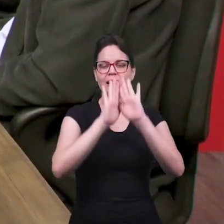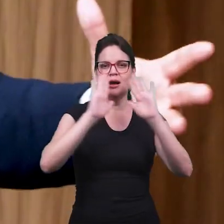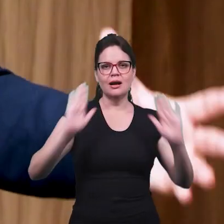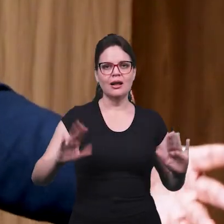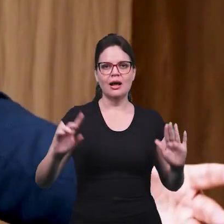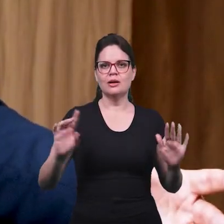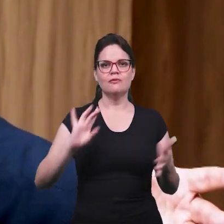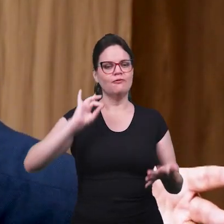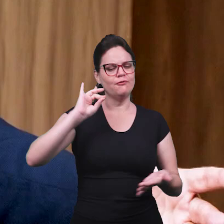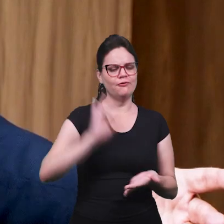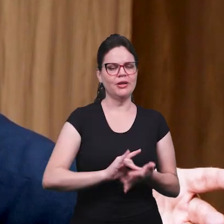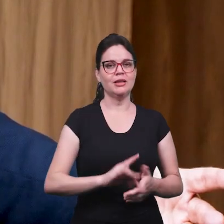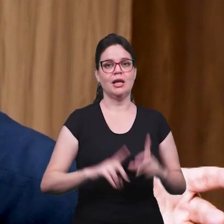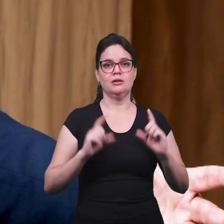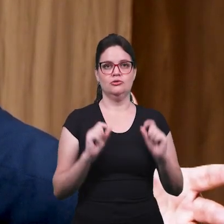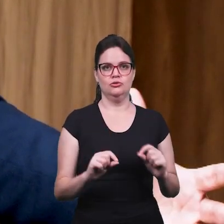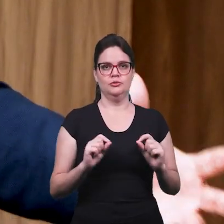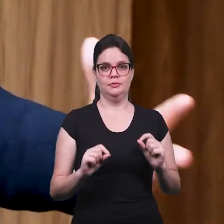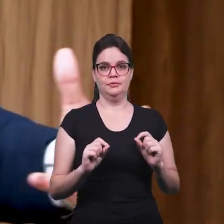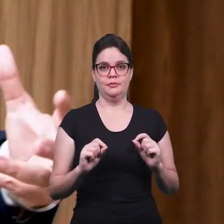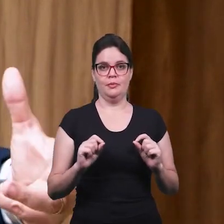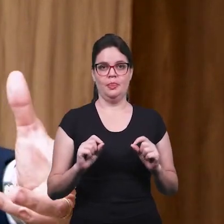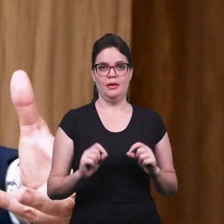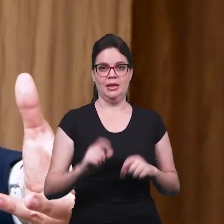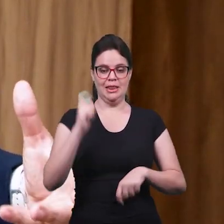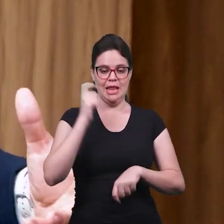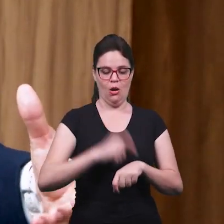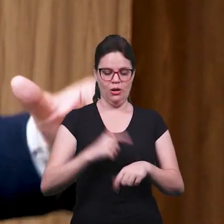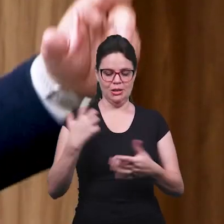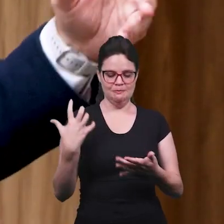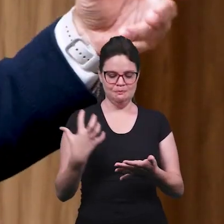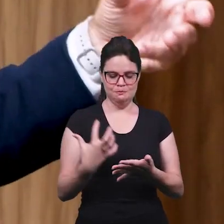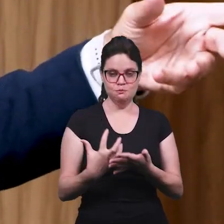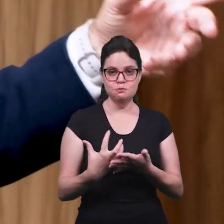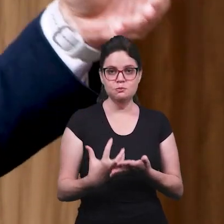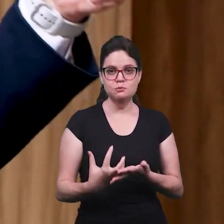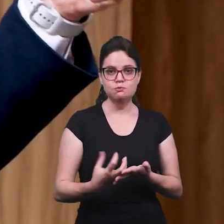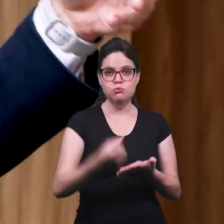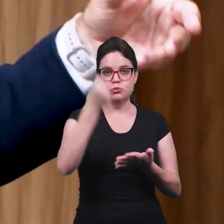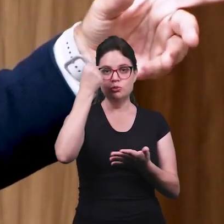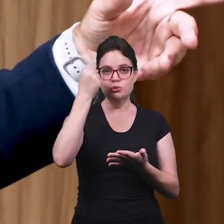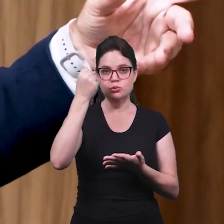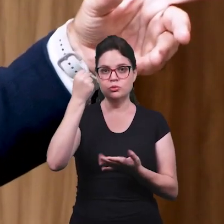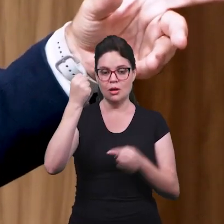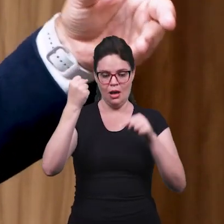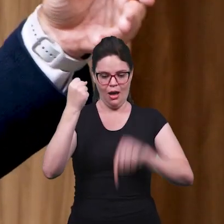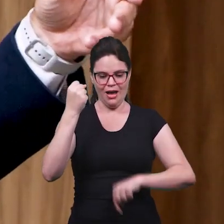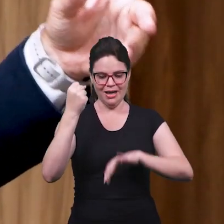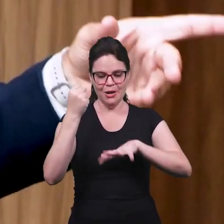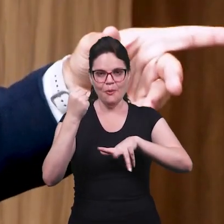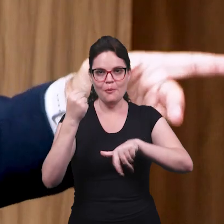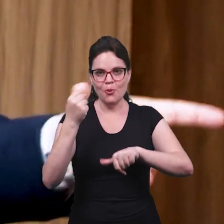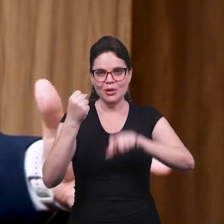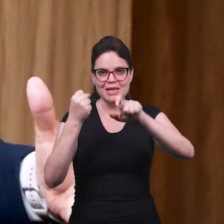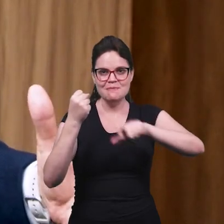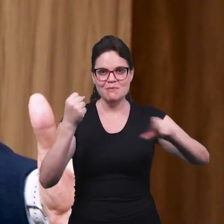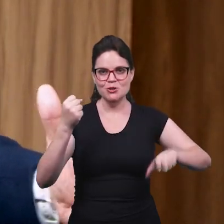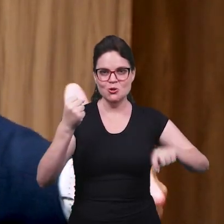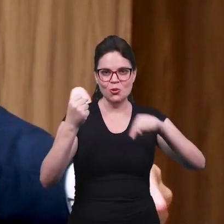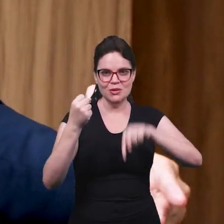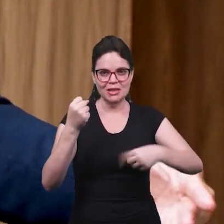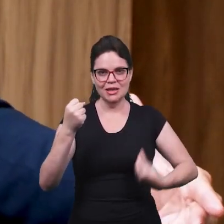que quando o arrebatamento acontecer, o mundo vai sofrer esse momento